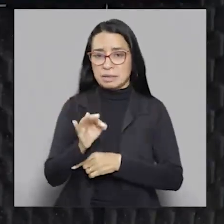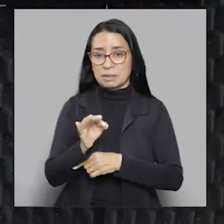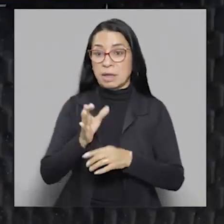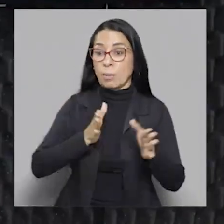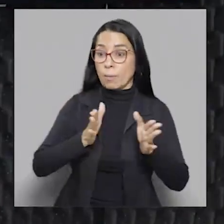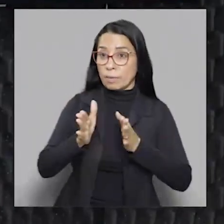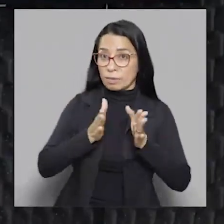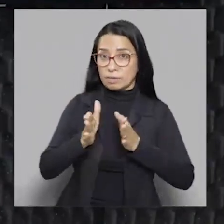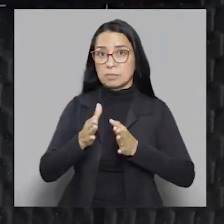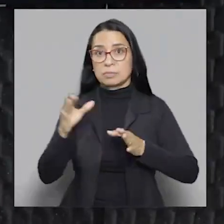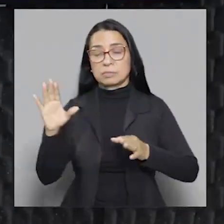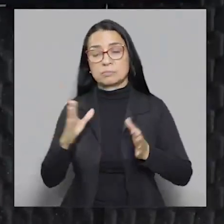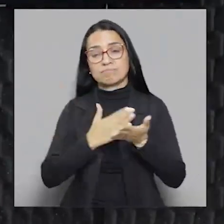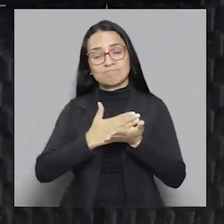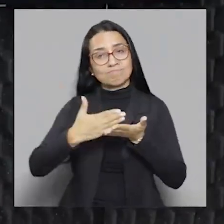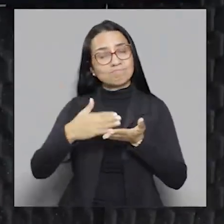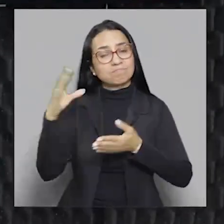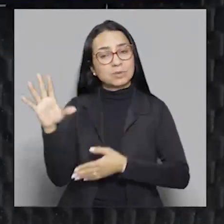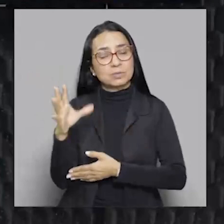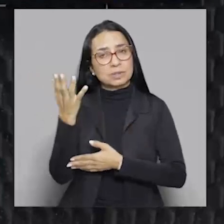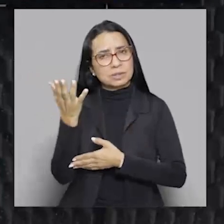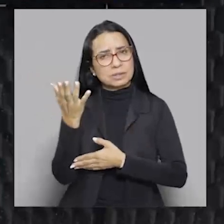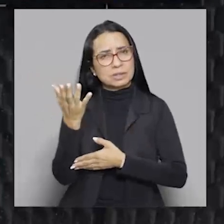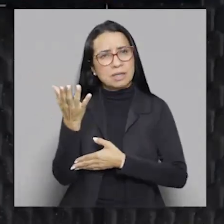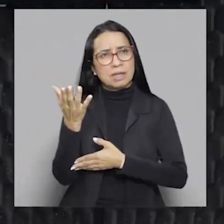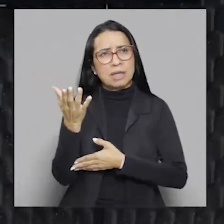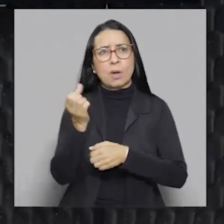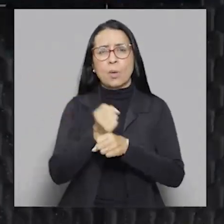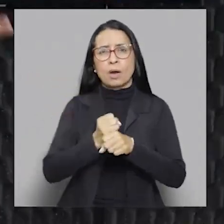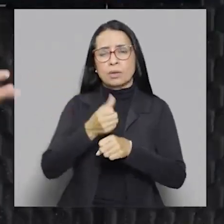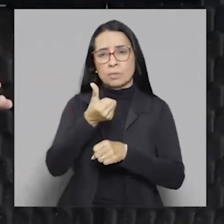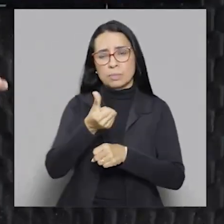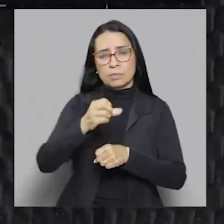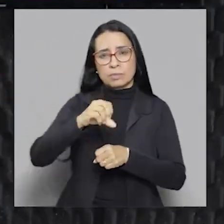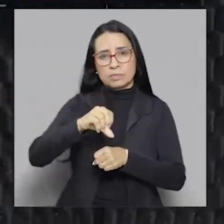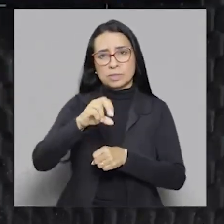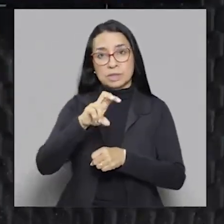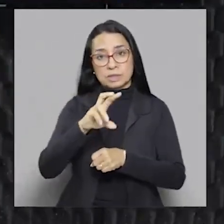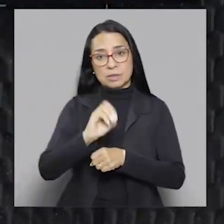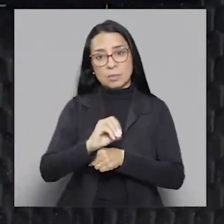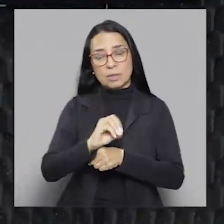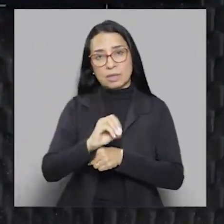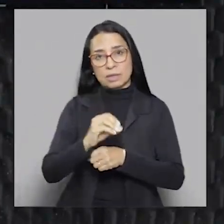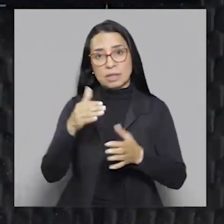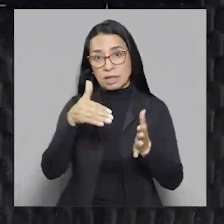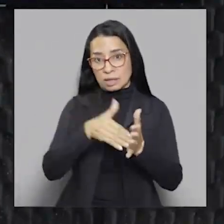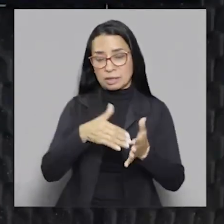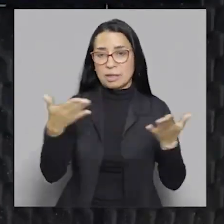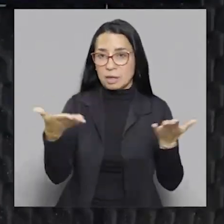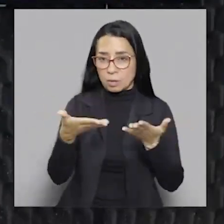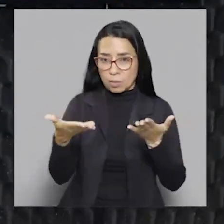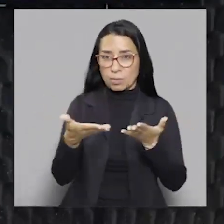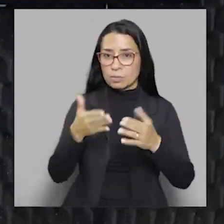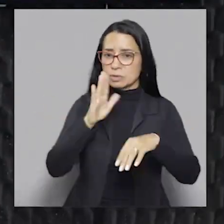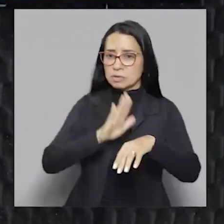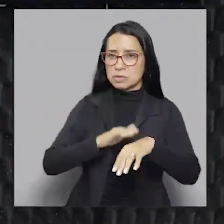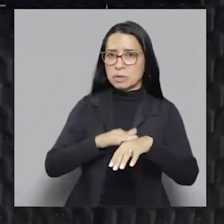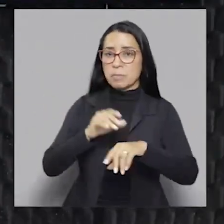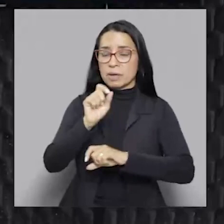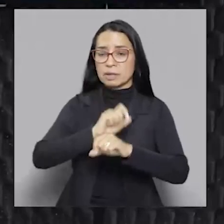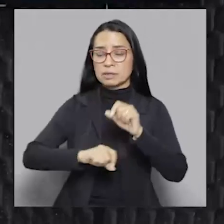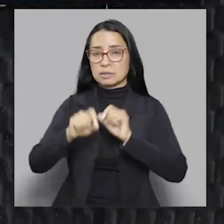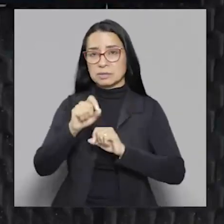arte produzidas de 1950, 60, 70 até os dias de hoje são chamadas de